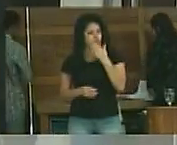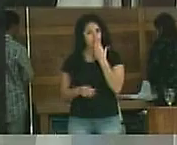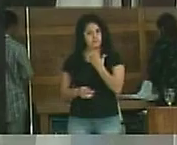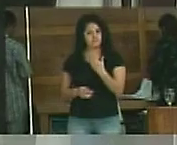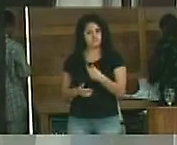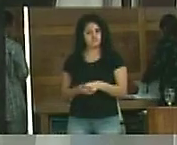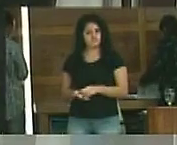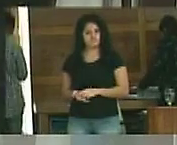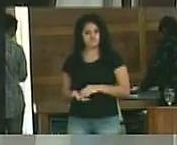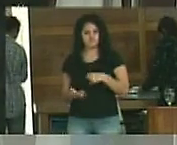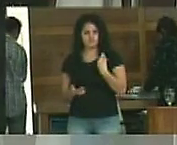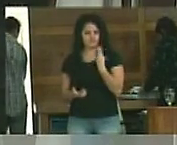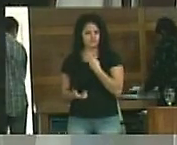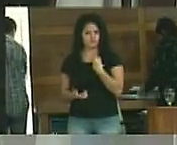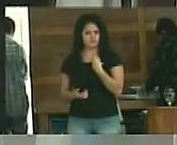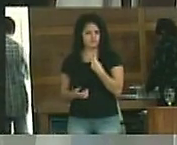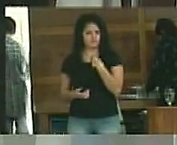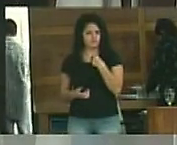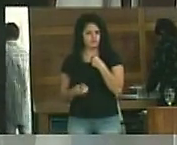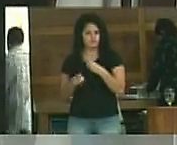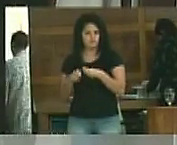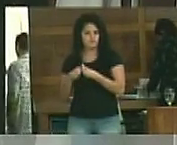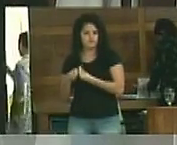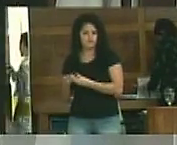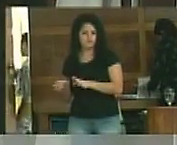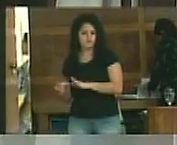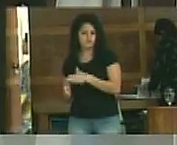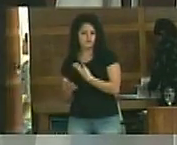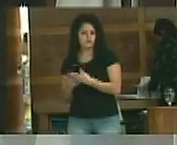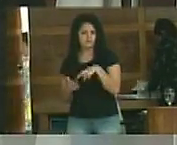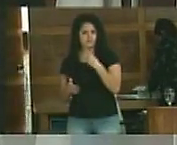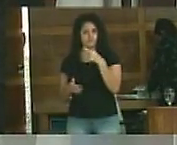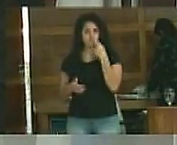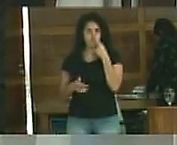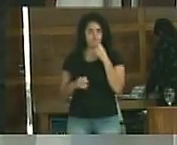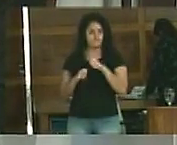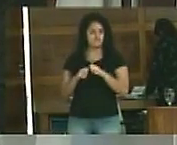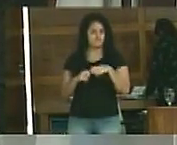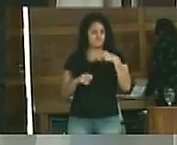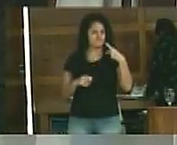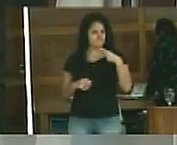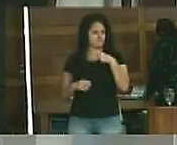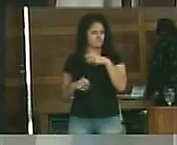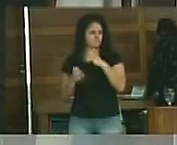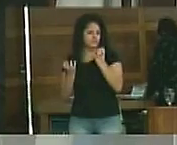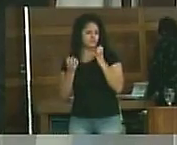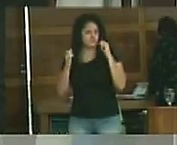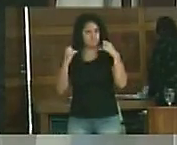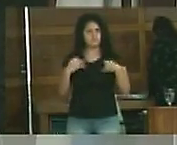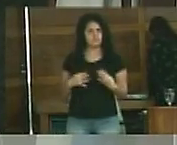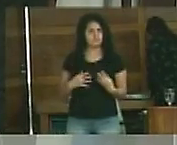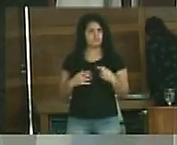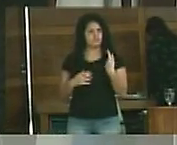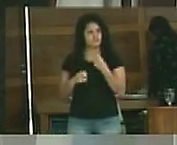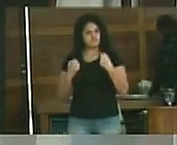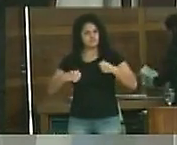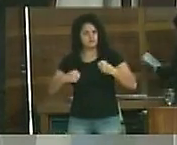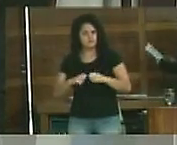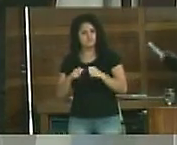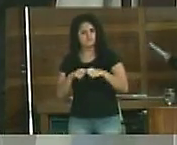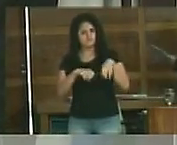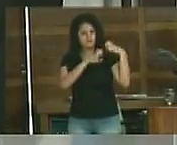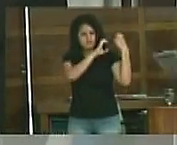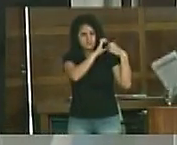lá, não vamos deixar a casa ser arrombada para ficar de PPP, querendo explicar, não. Vamos providenciar o que tem